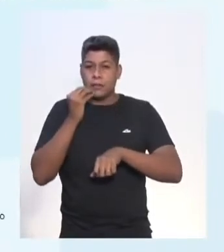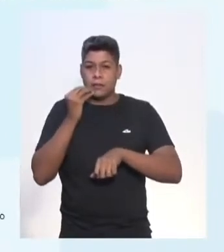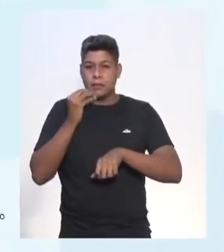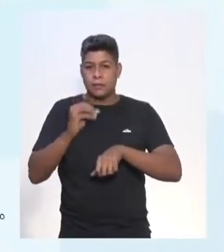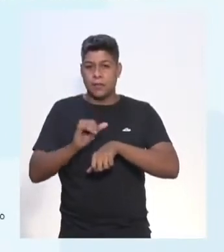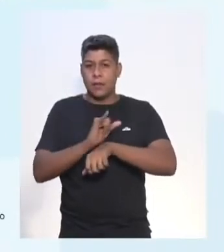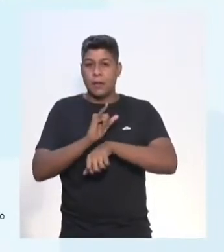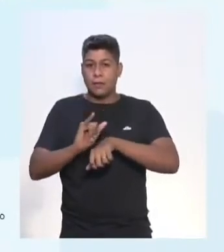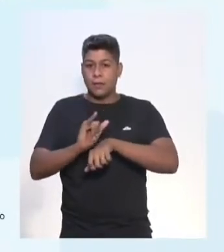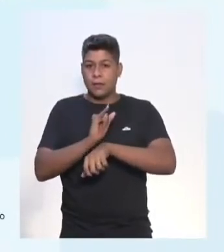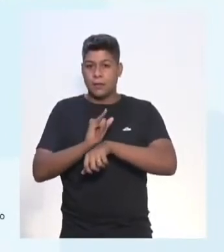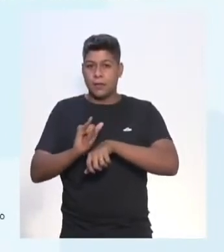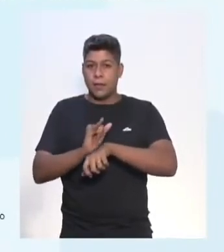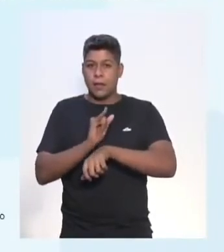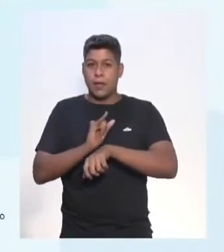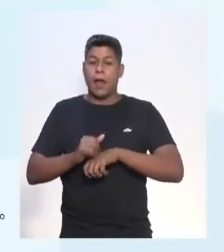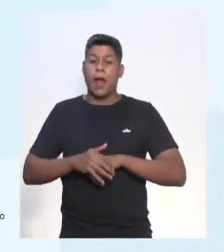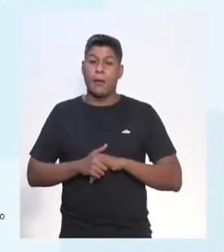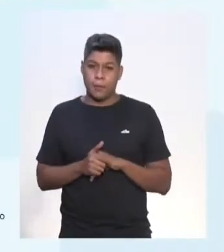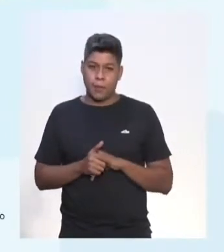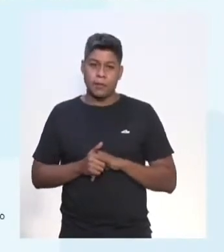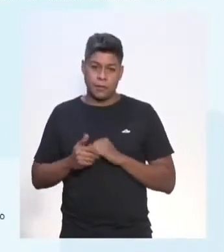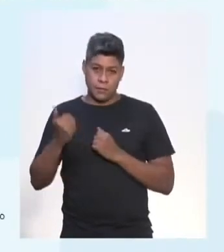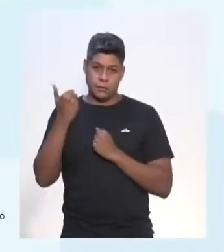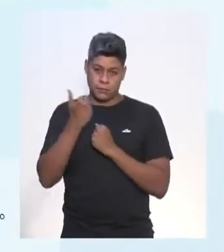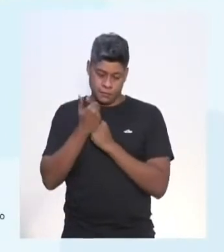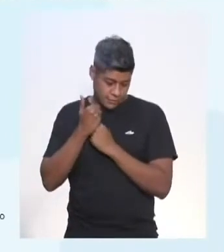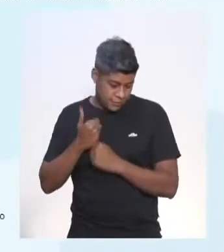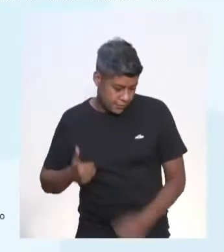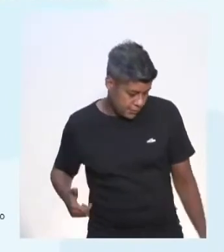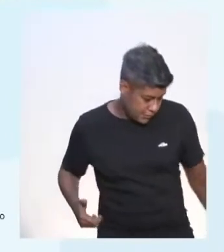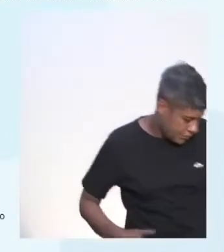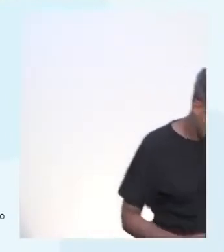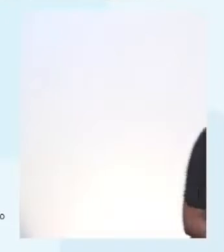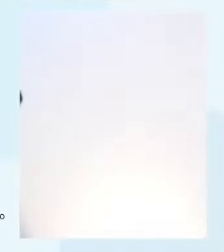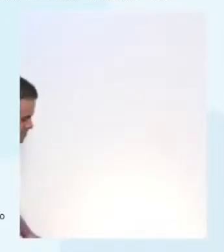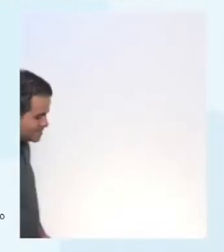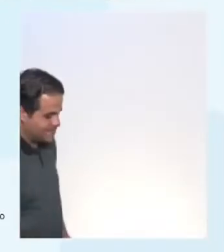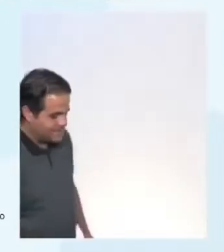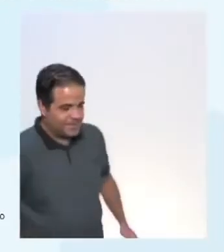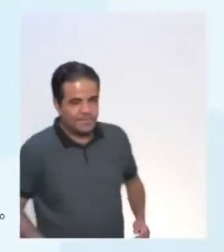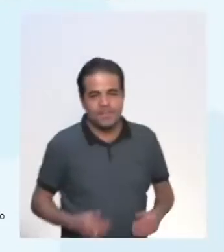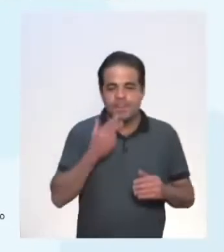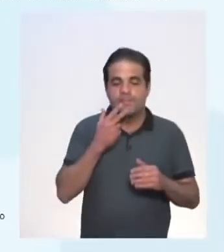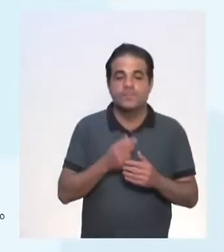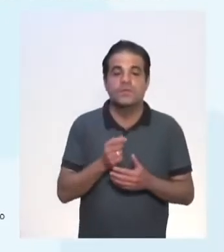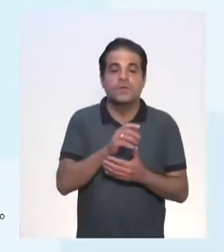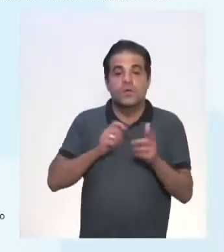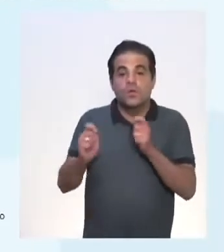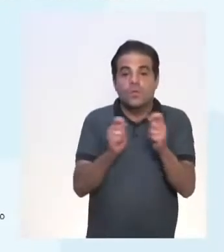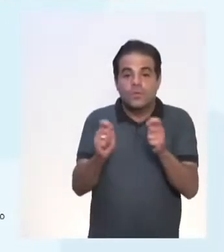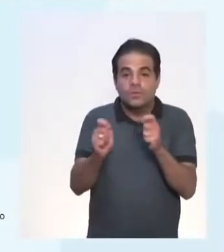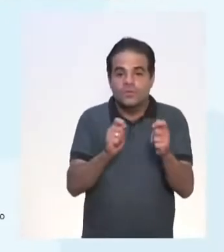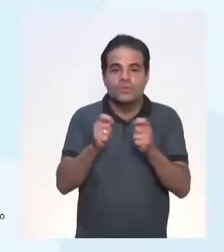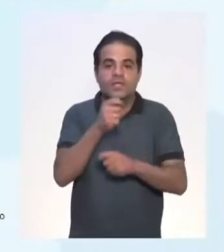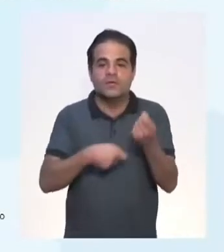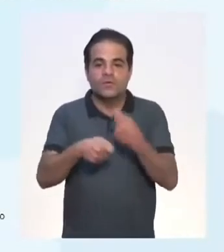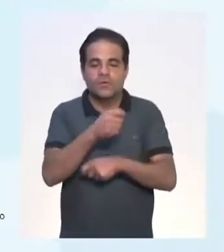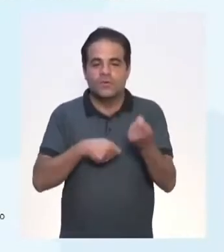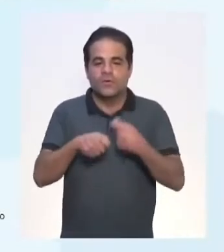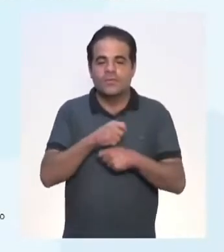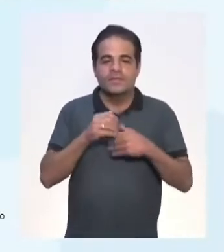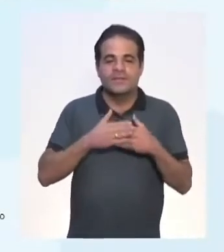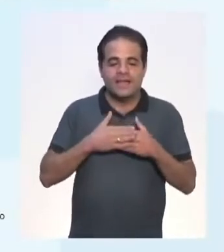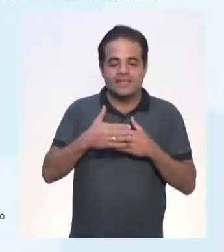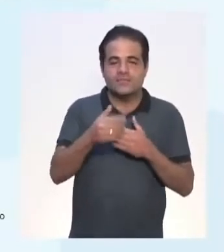sociais do Império, como o alto índice de analfabetismo e o controle econômico pelas